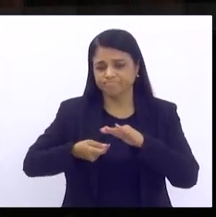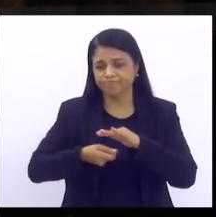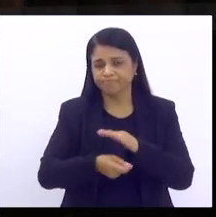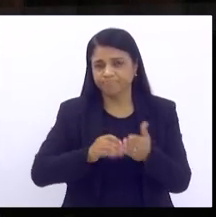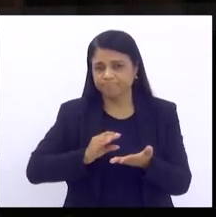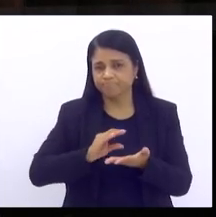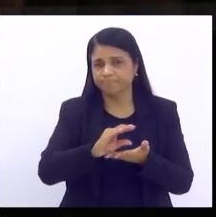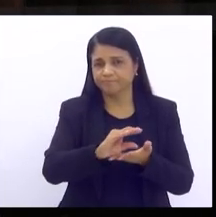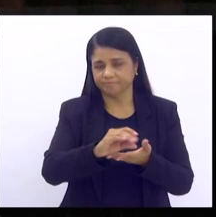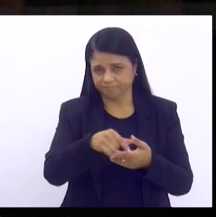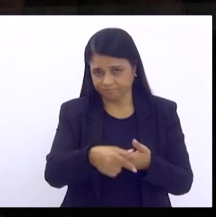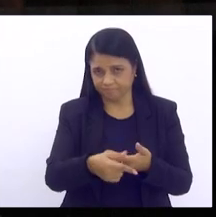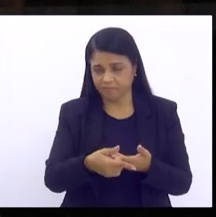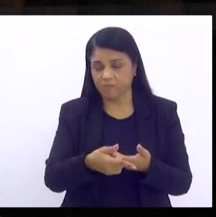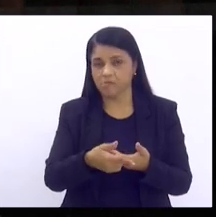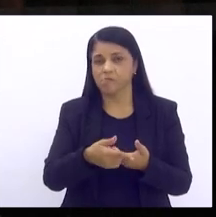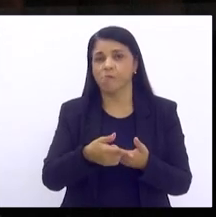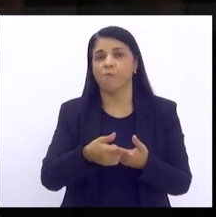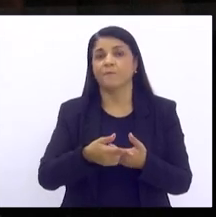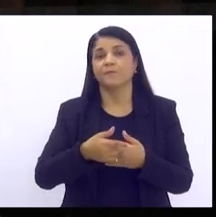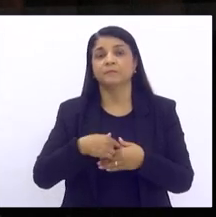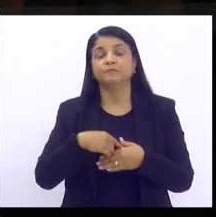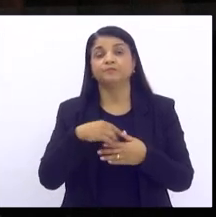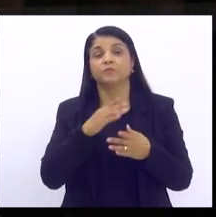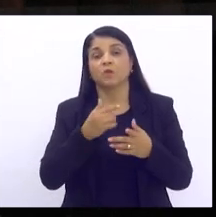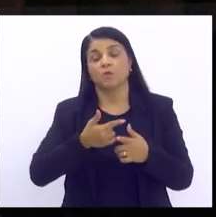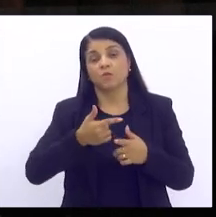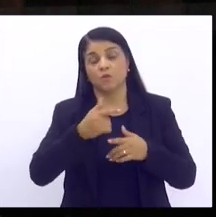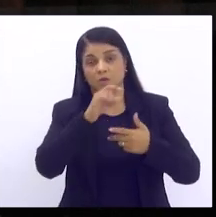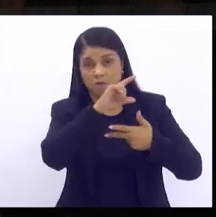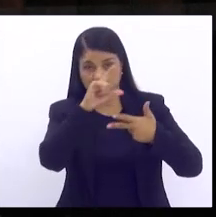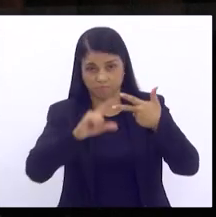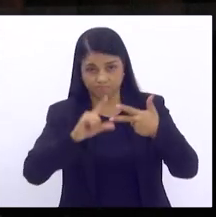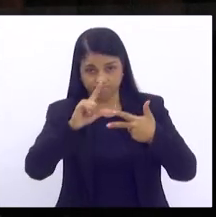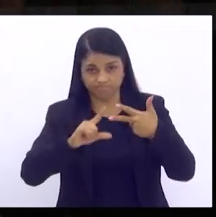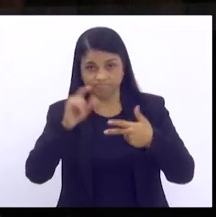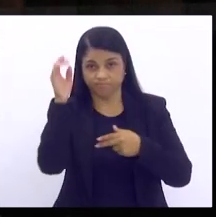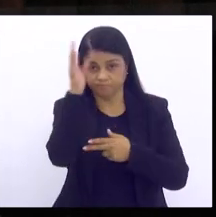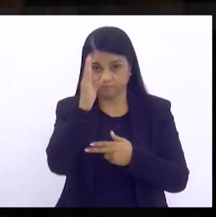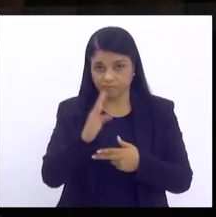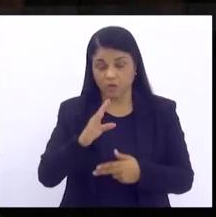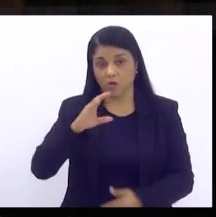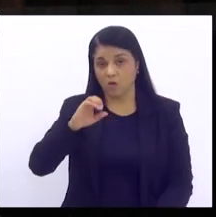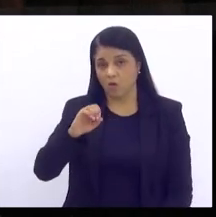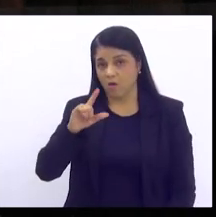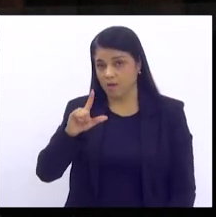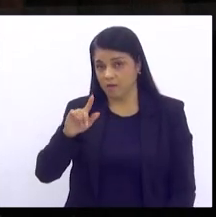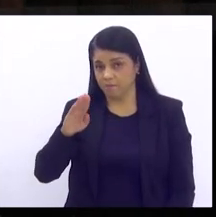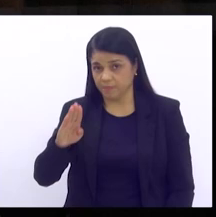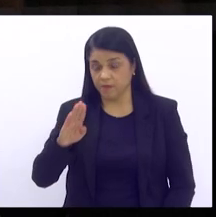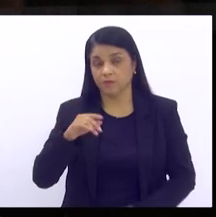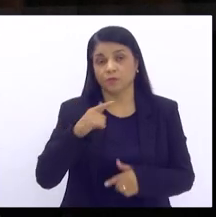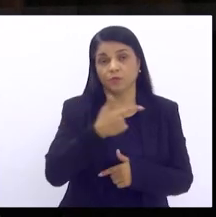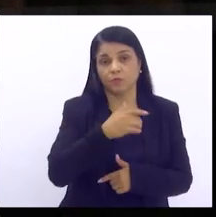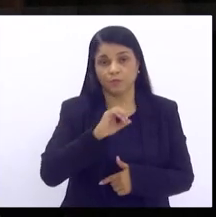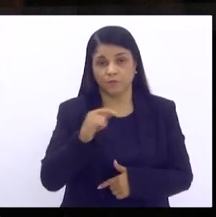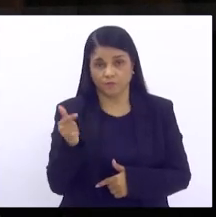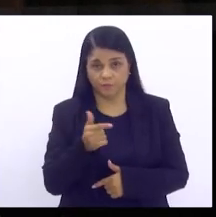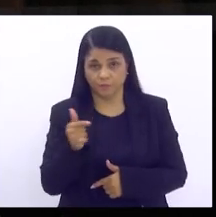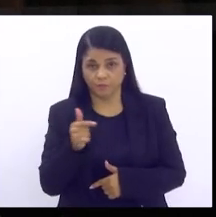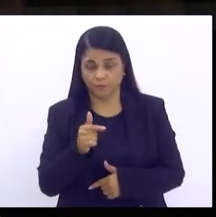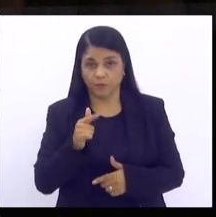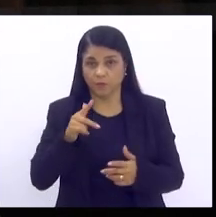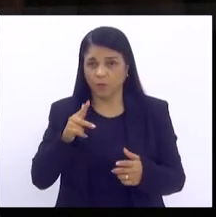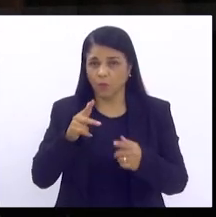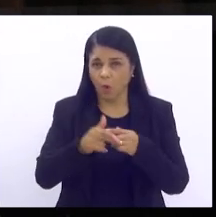da pasta, onde, segundo o Observatório Legislativo Brasileiro, a OLB, em 2022, o